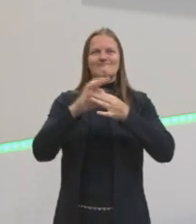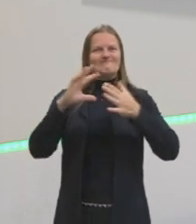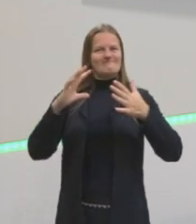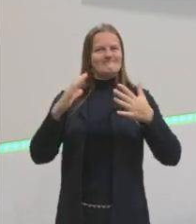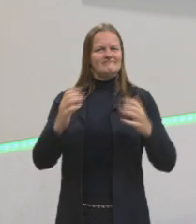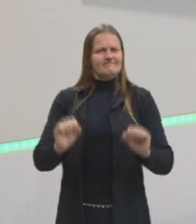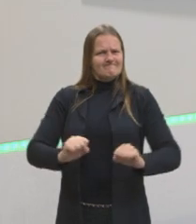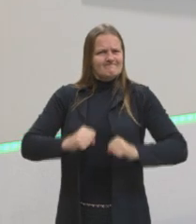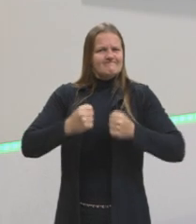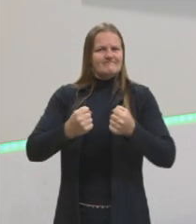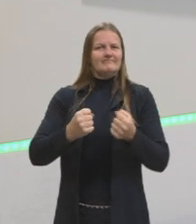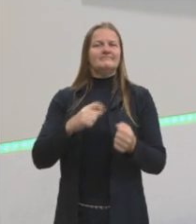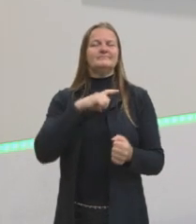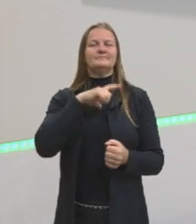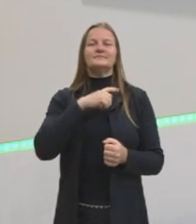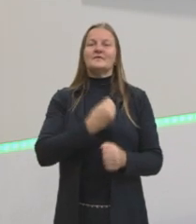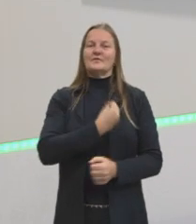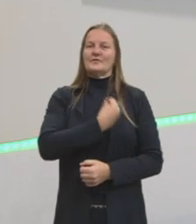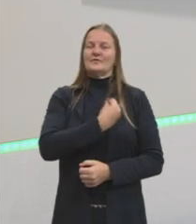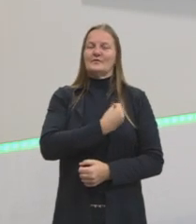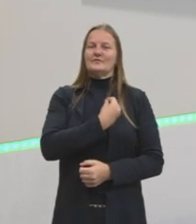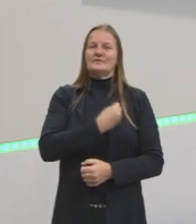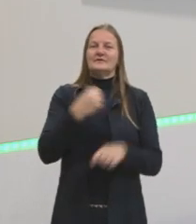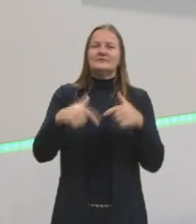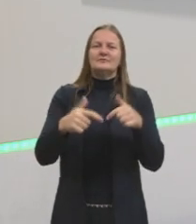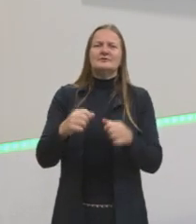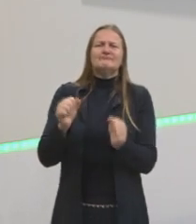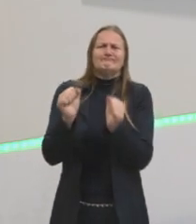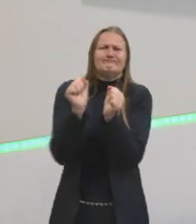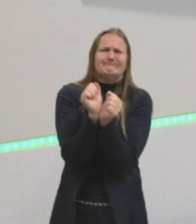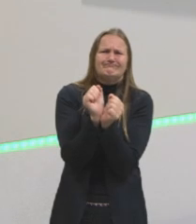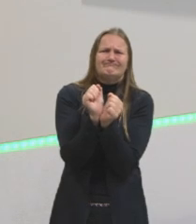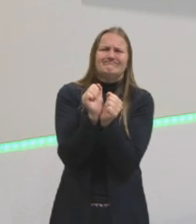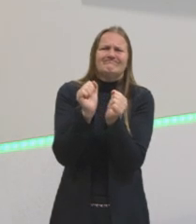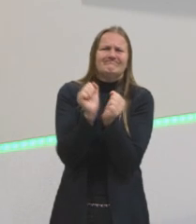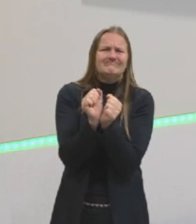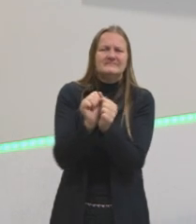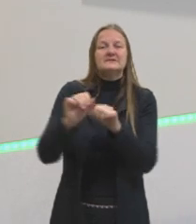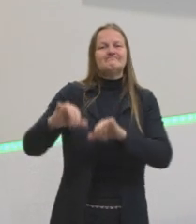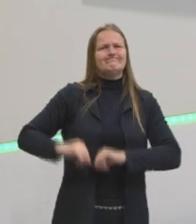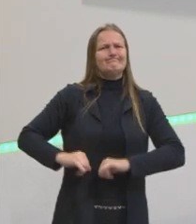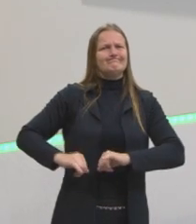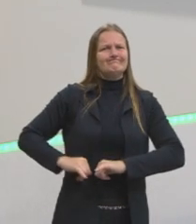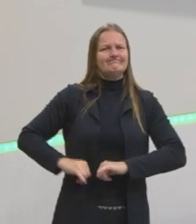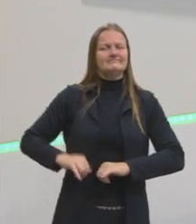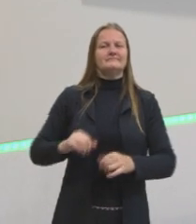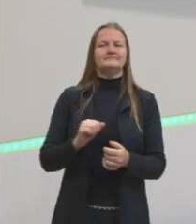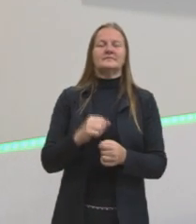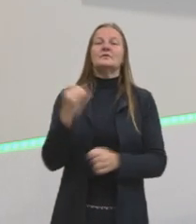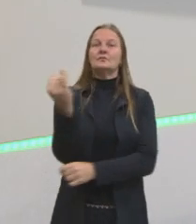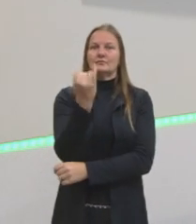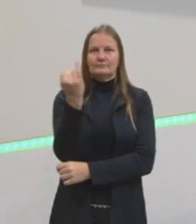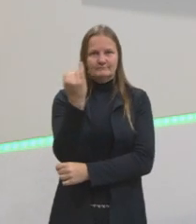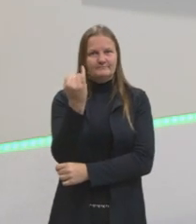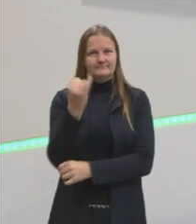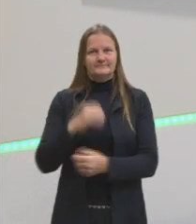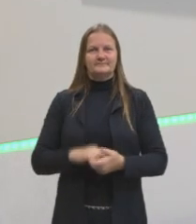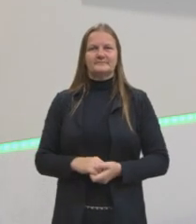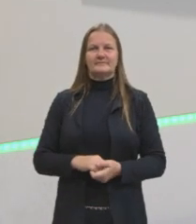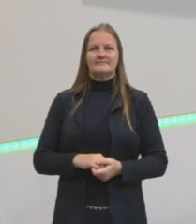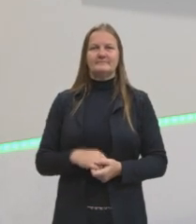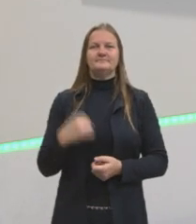ou nossa vida pode ser o nosso trabalhos escravizar então trabalho é muito importante e